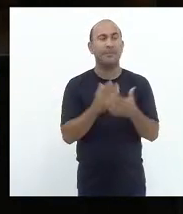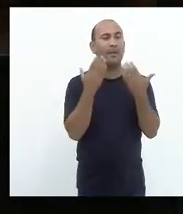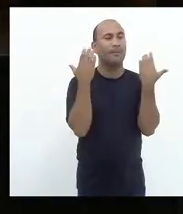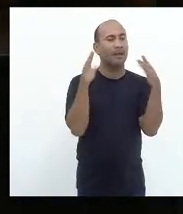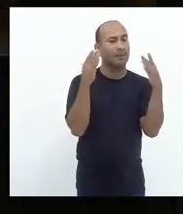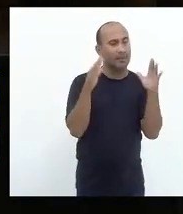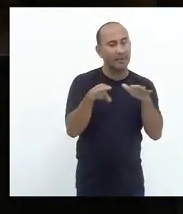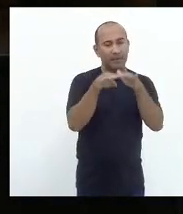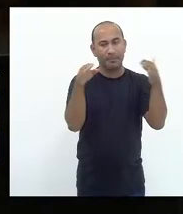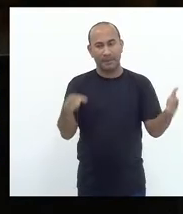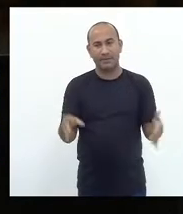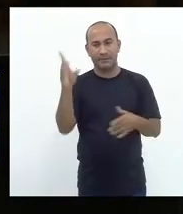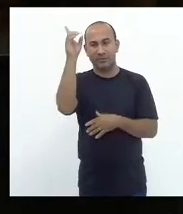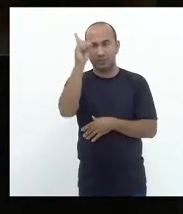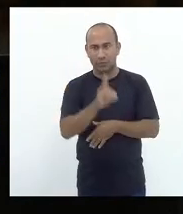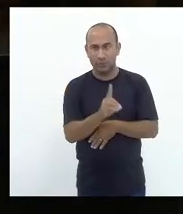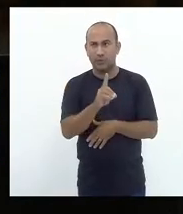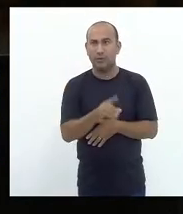diretora